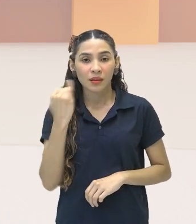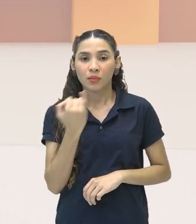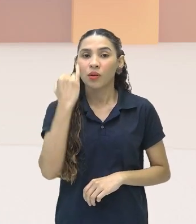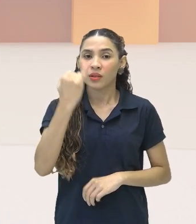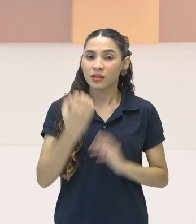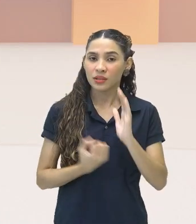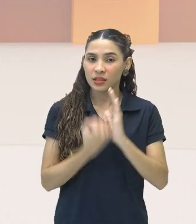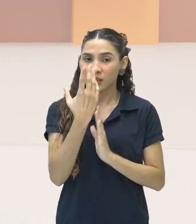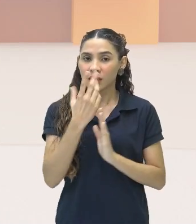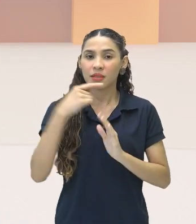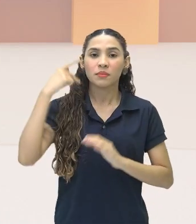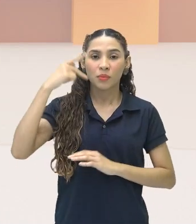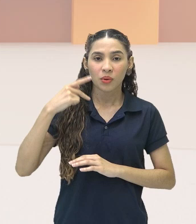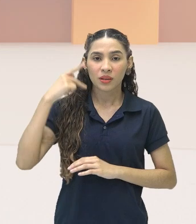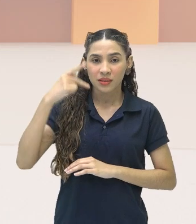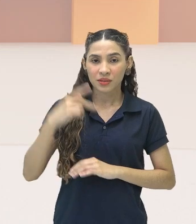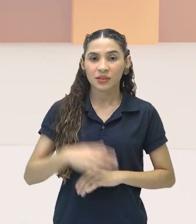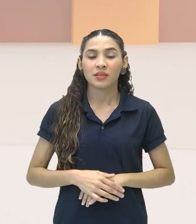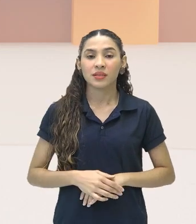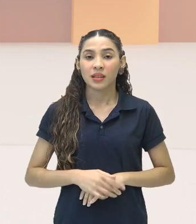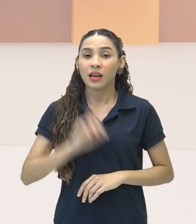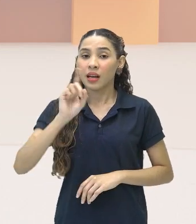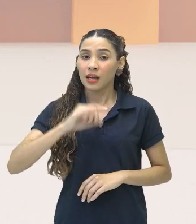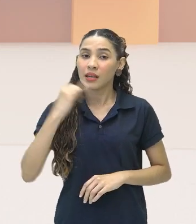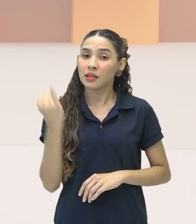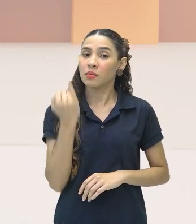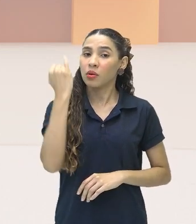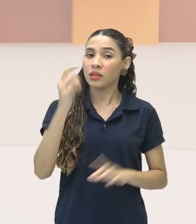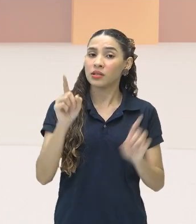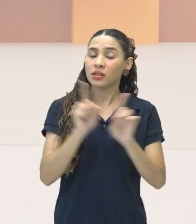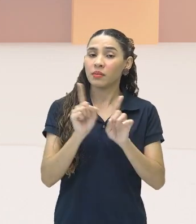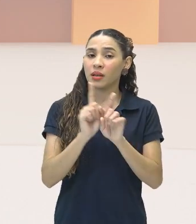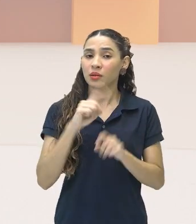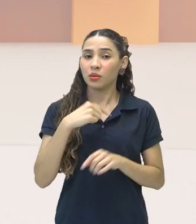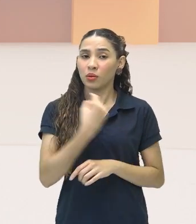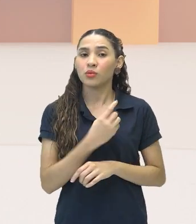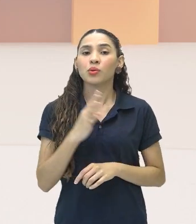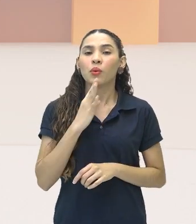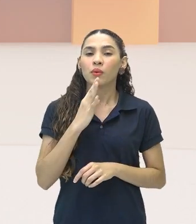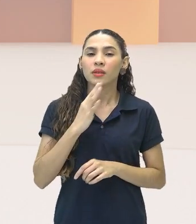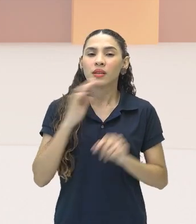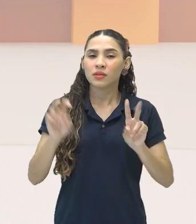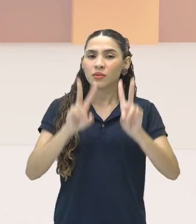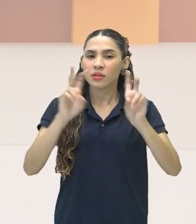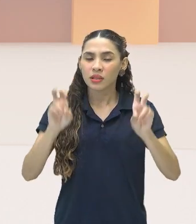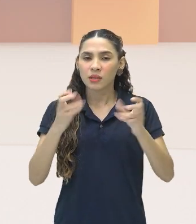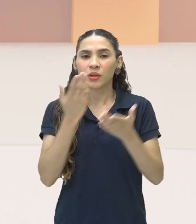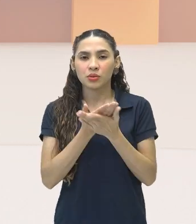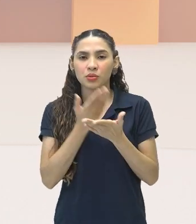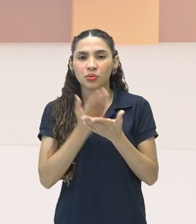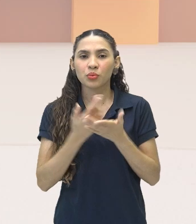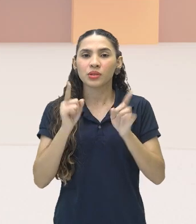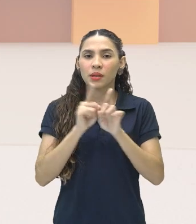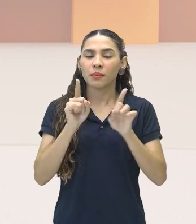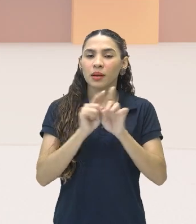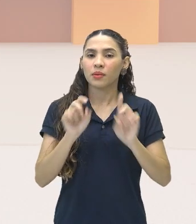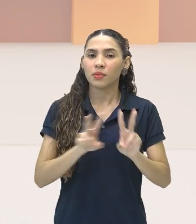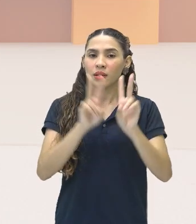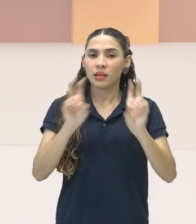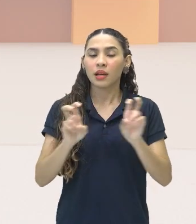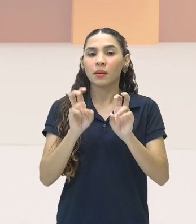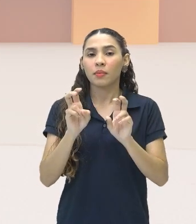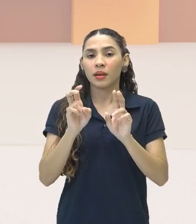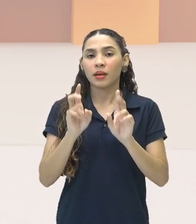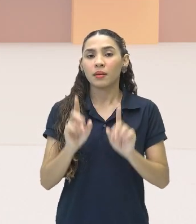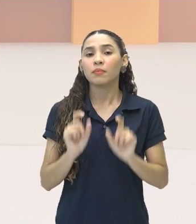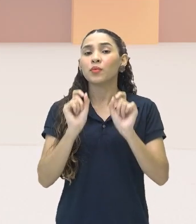que se criem essas políticas. É importante que a gente conheça o assunto, que a gente estude o assunto, tá? Para